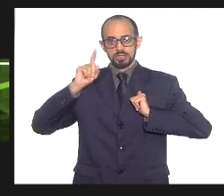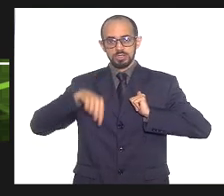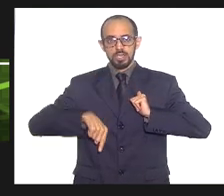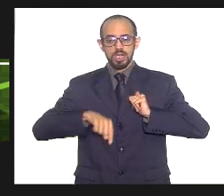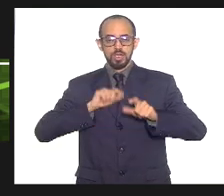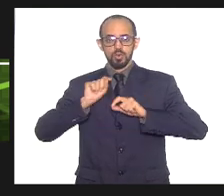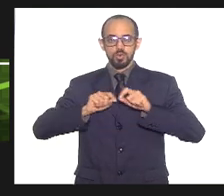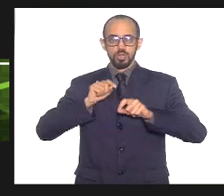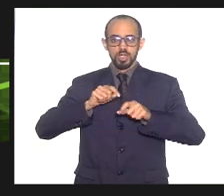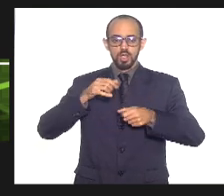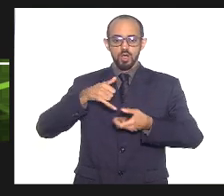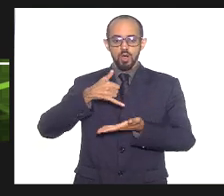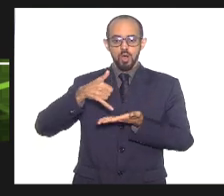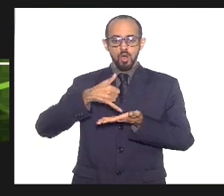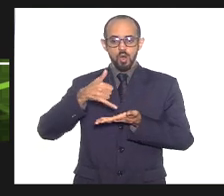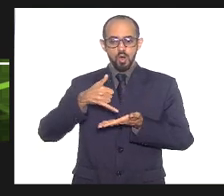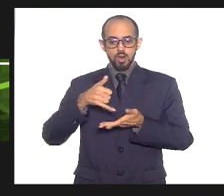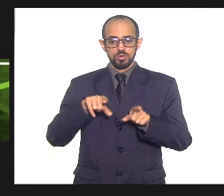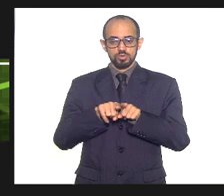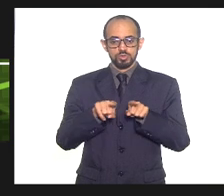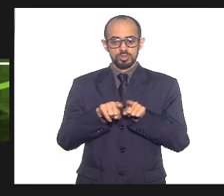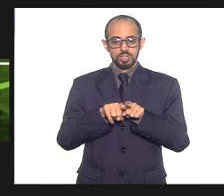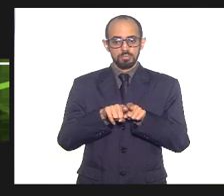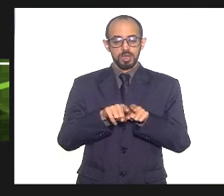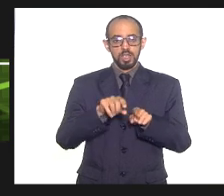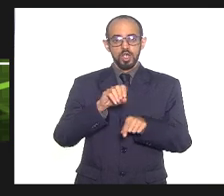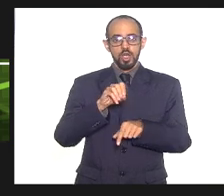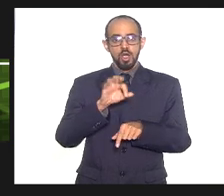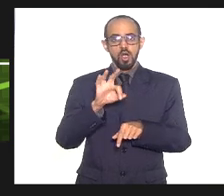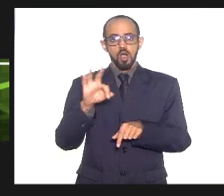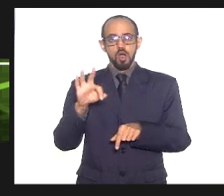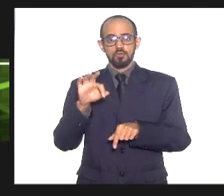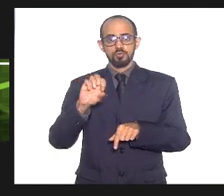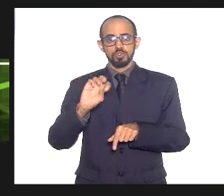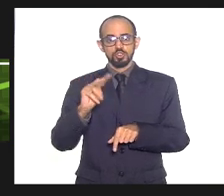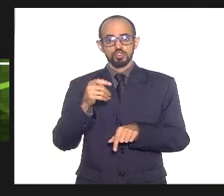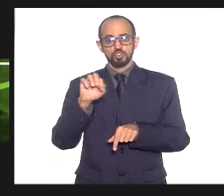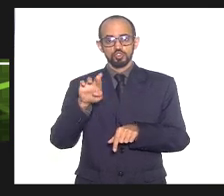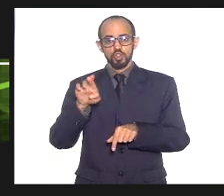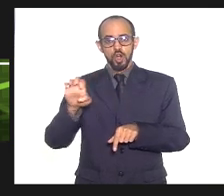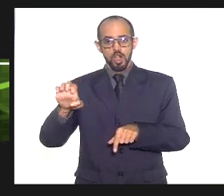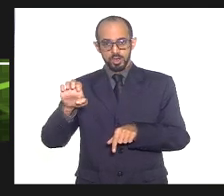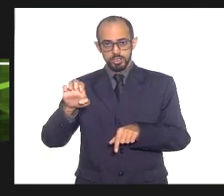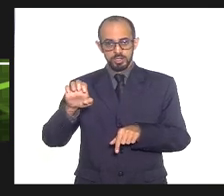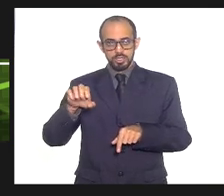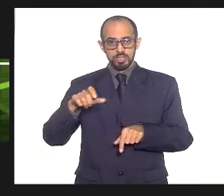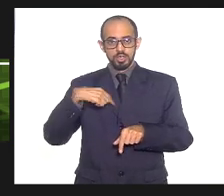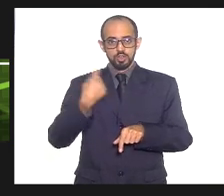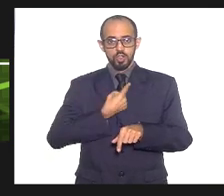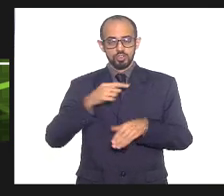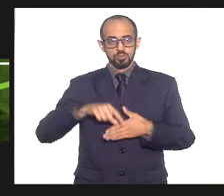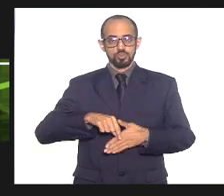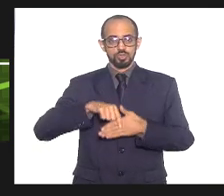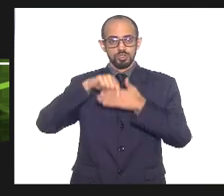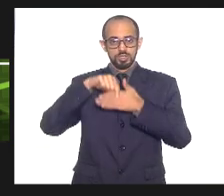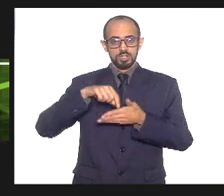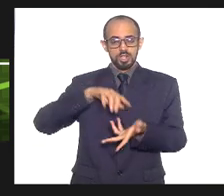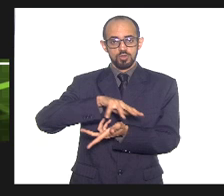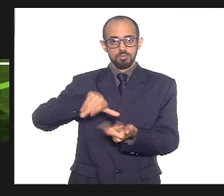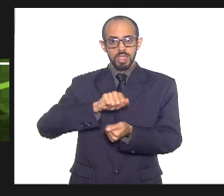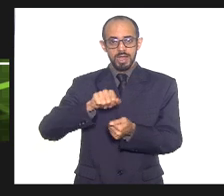em eólica offshore, onde temos orgulho de já sermos hoje uma empresa líder no mercado global, que já abastecemos hoje em